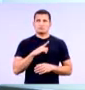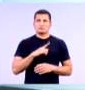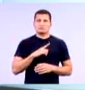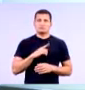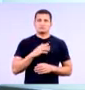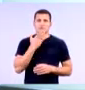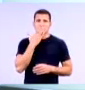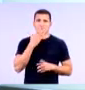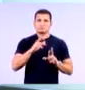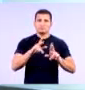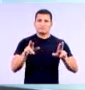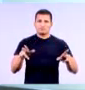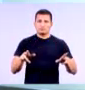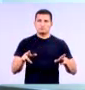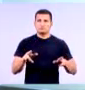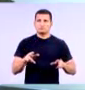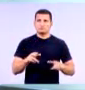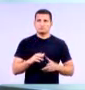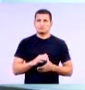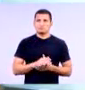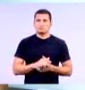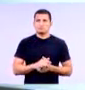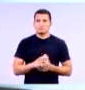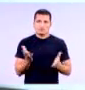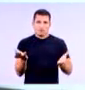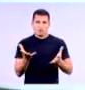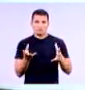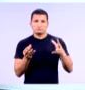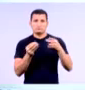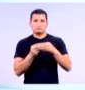tipos diferentes. Vamos complementar aqui o